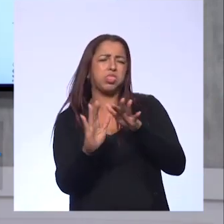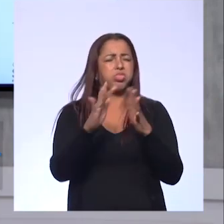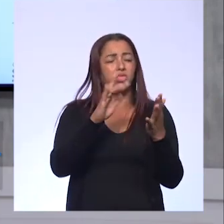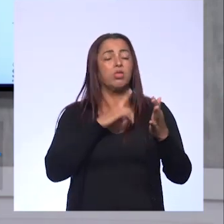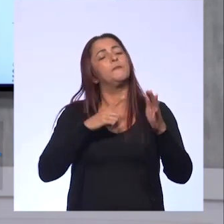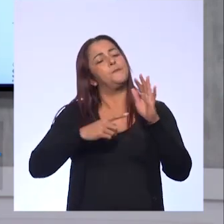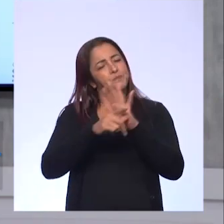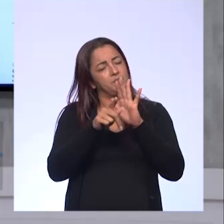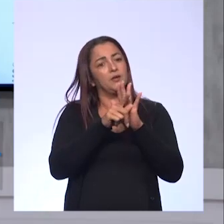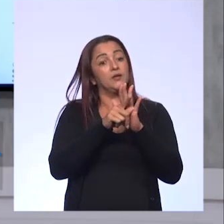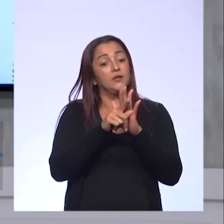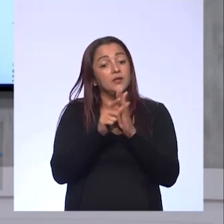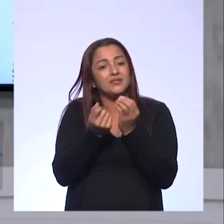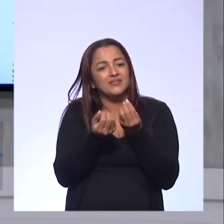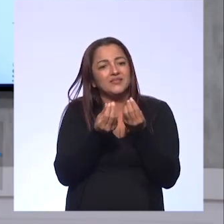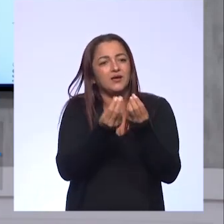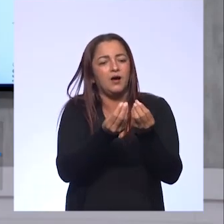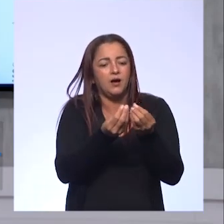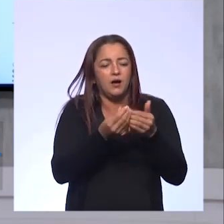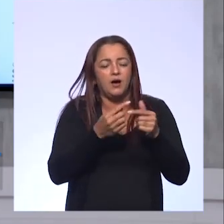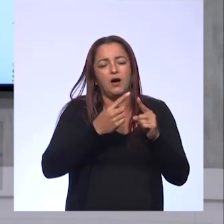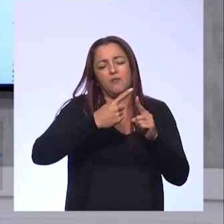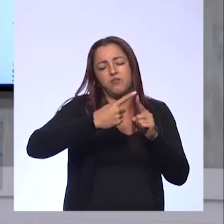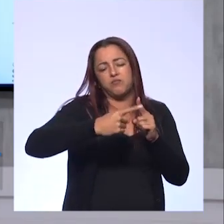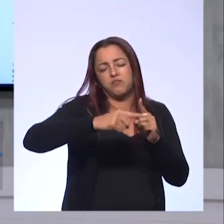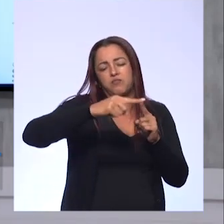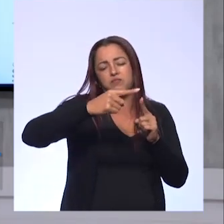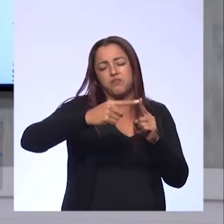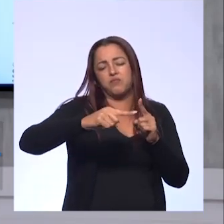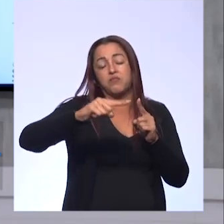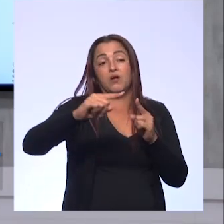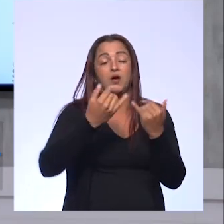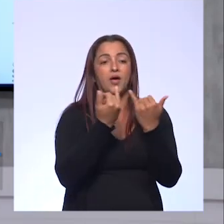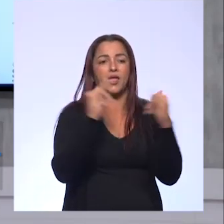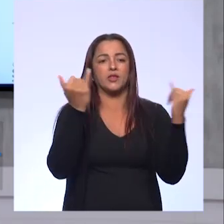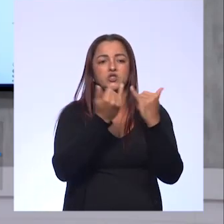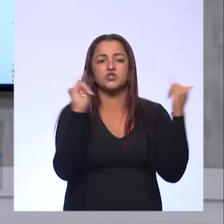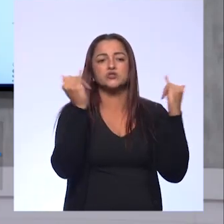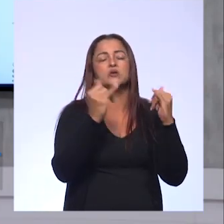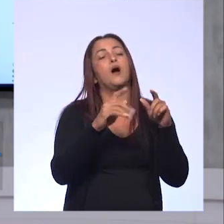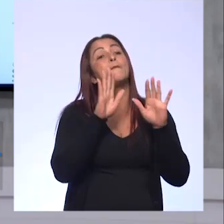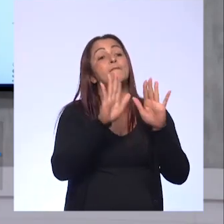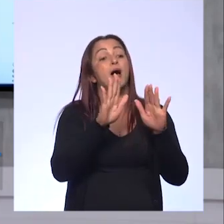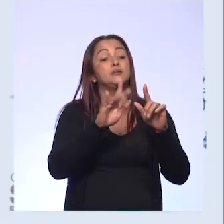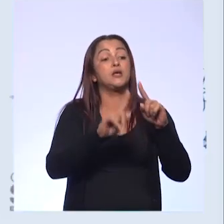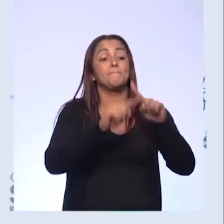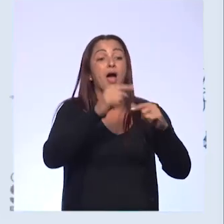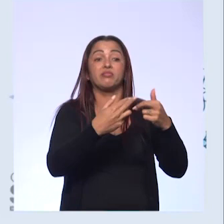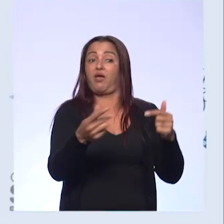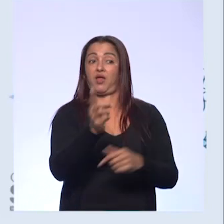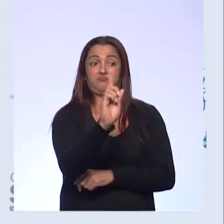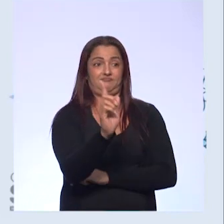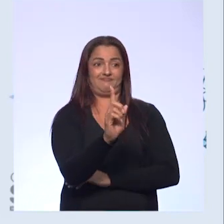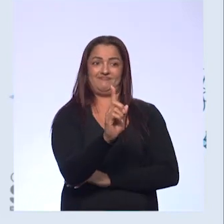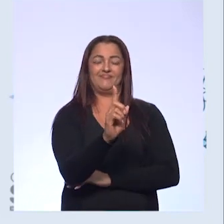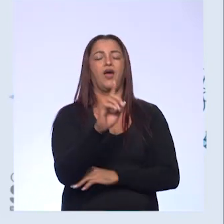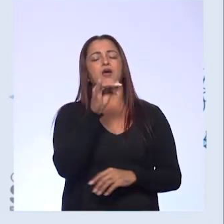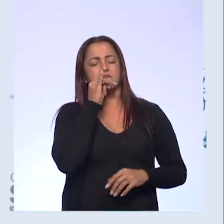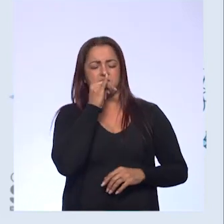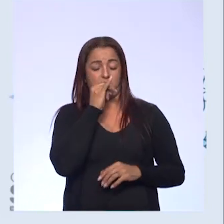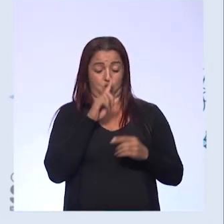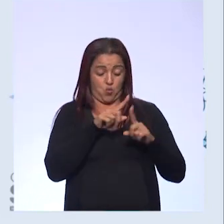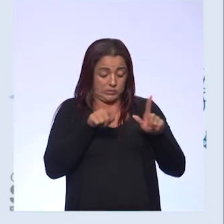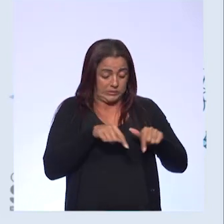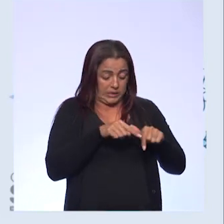transportam energia mas não transportam matéria vou dar um exemplo pra vocês eu tô numa